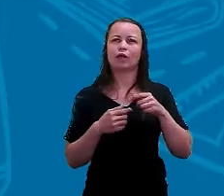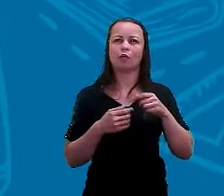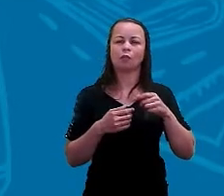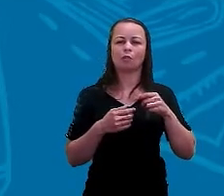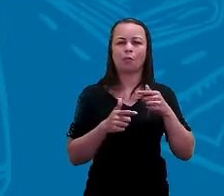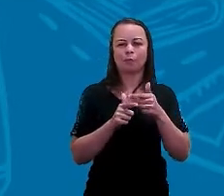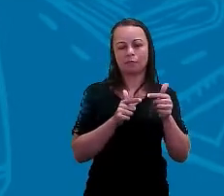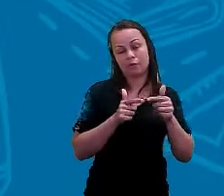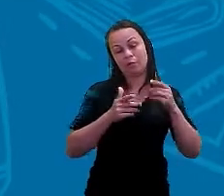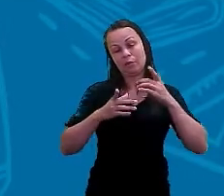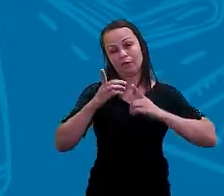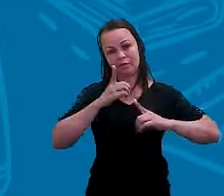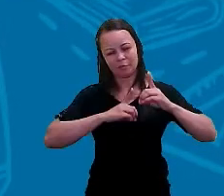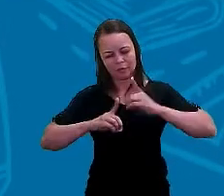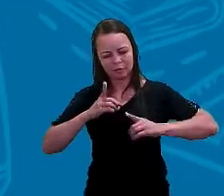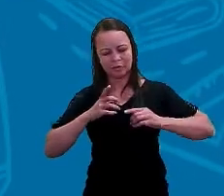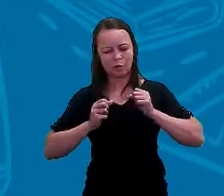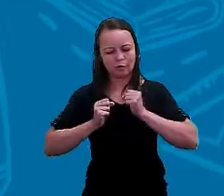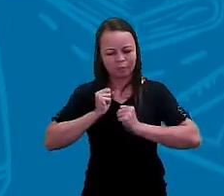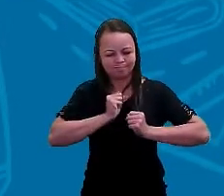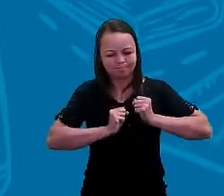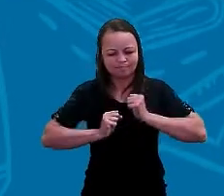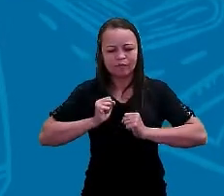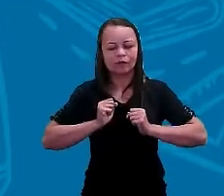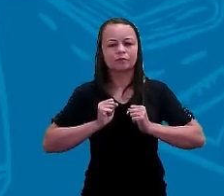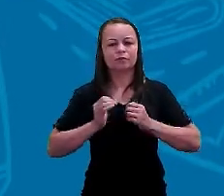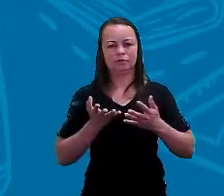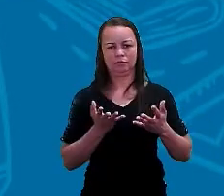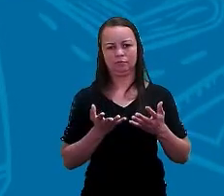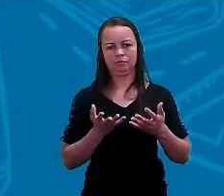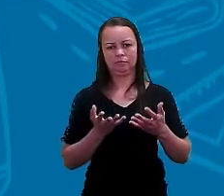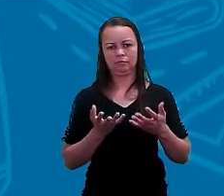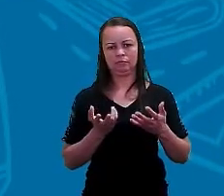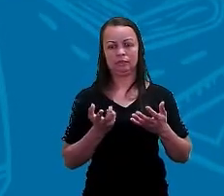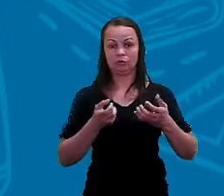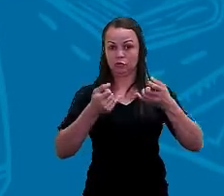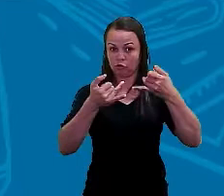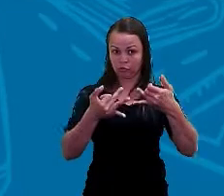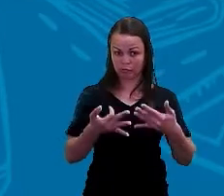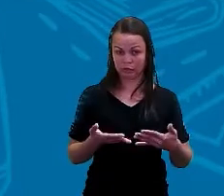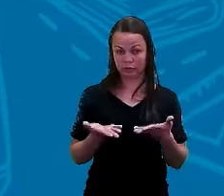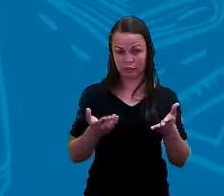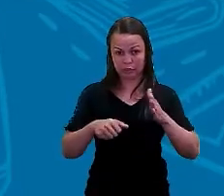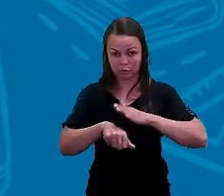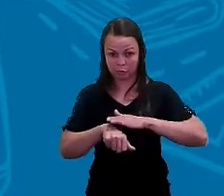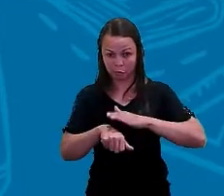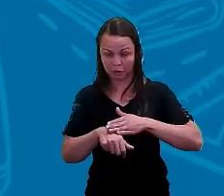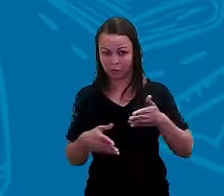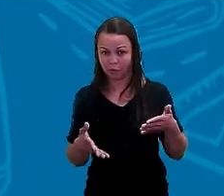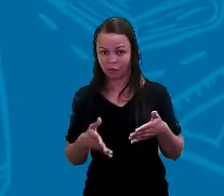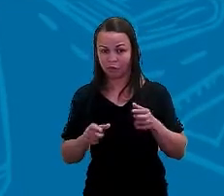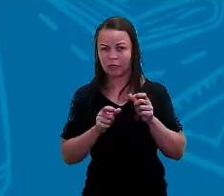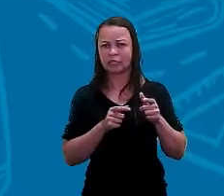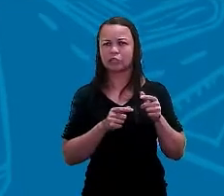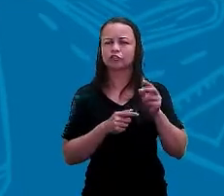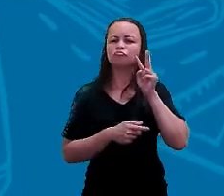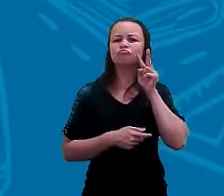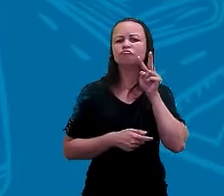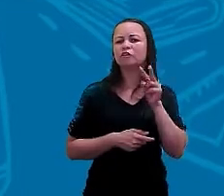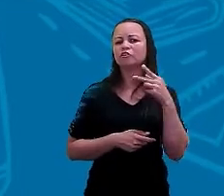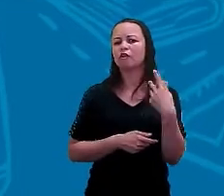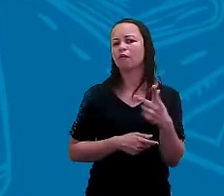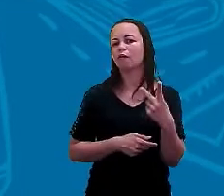depressão e o problema da ansiedade. E não estou aqui dizendo, nesse primeiro momento, que a gente deva ver isso,